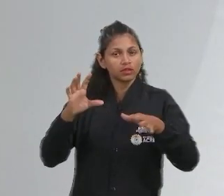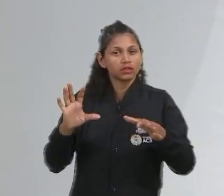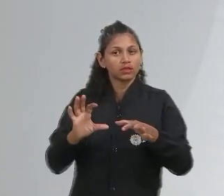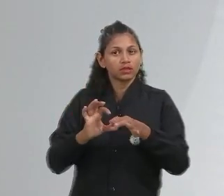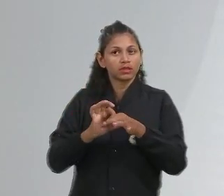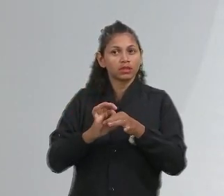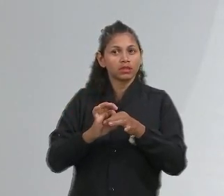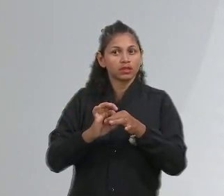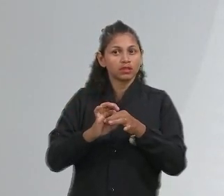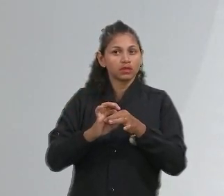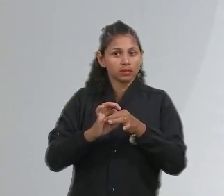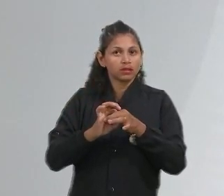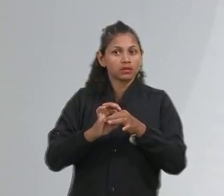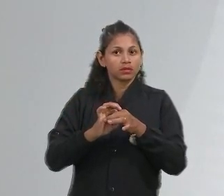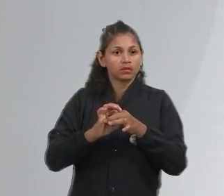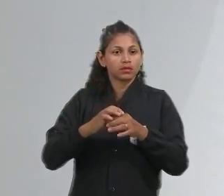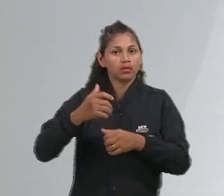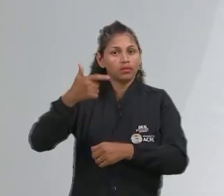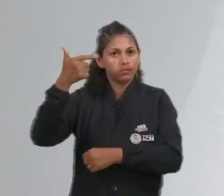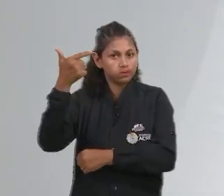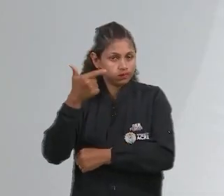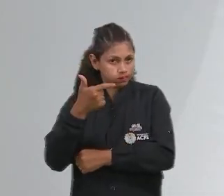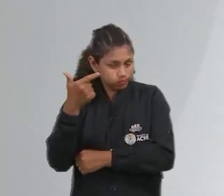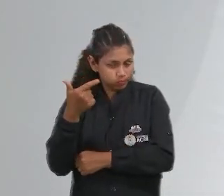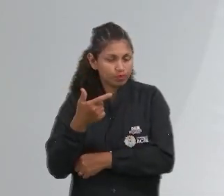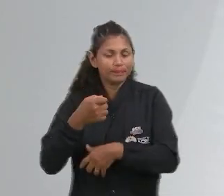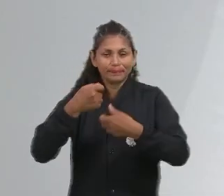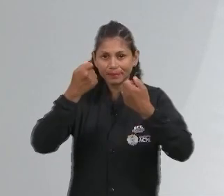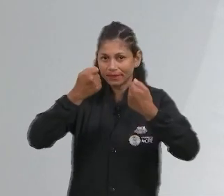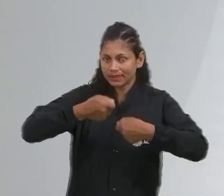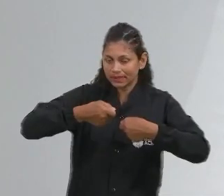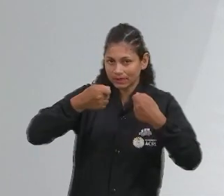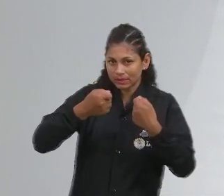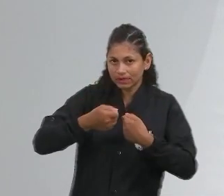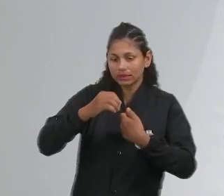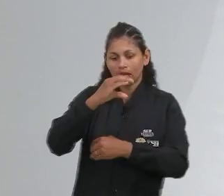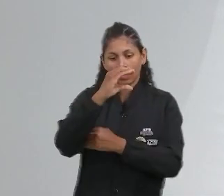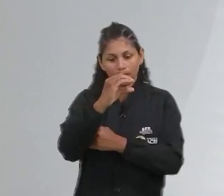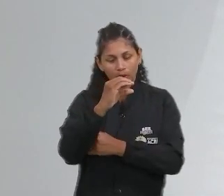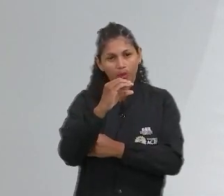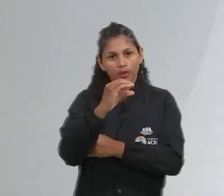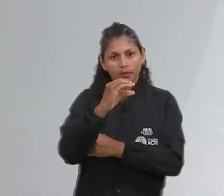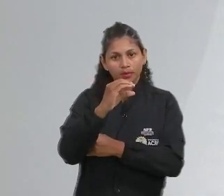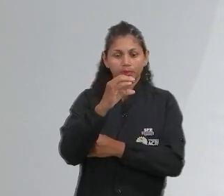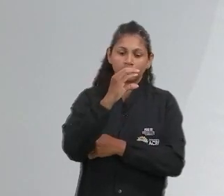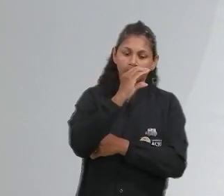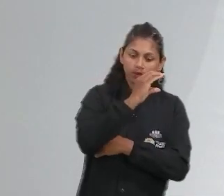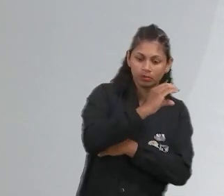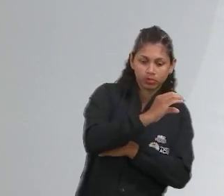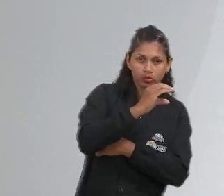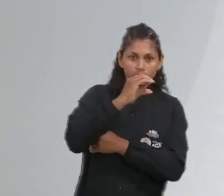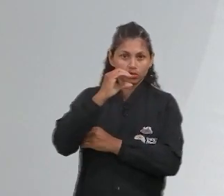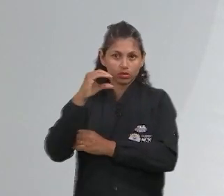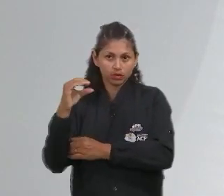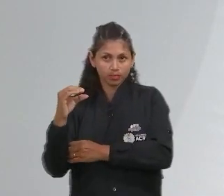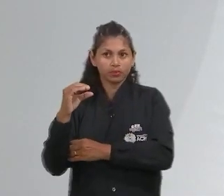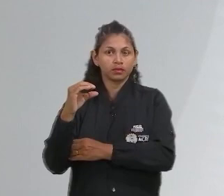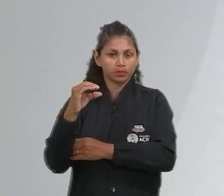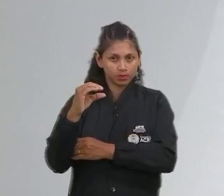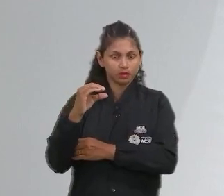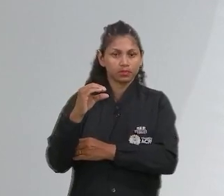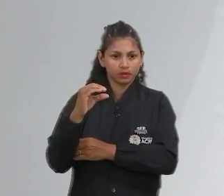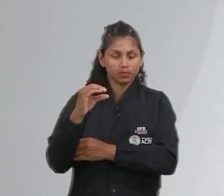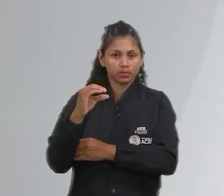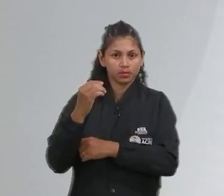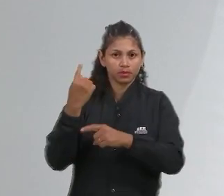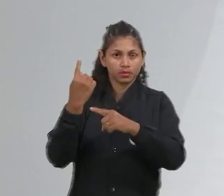chamado de secundário. Ele precisa estar entre 2 carbonos, está ali no meio entre 2 carbonos,